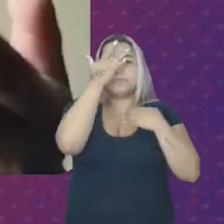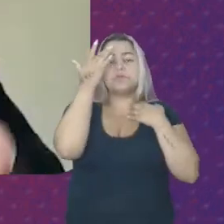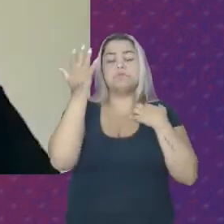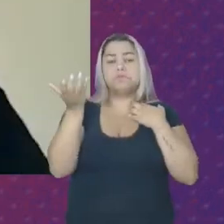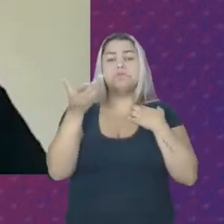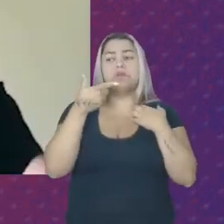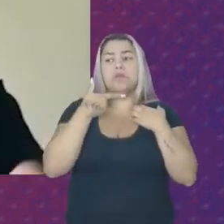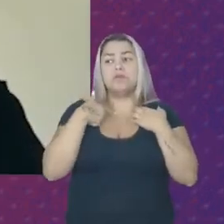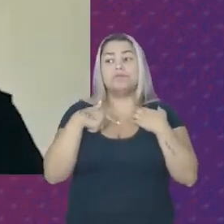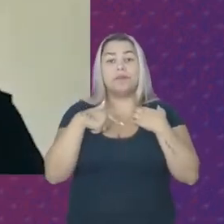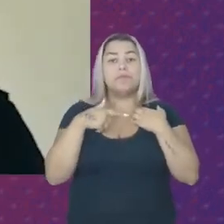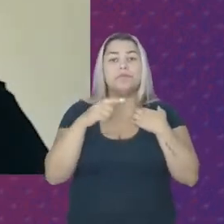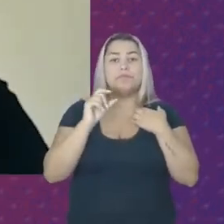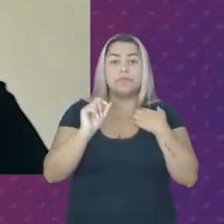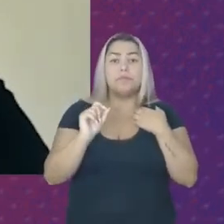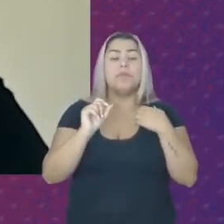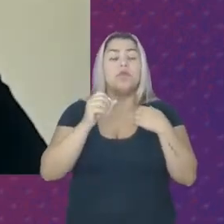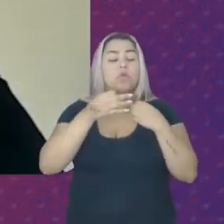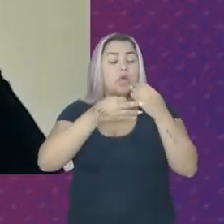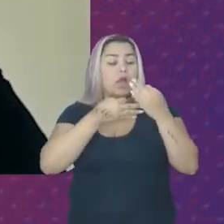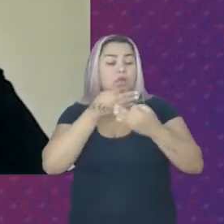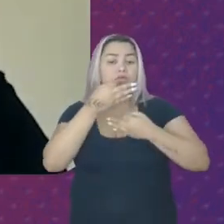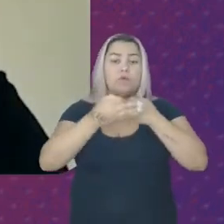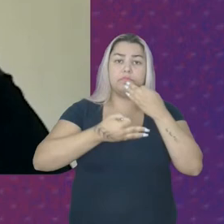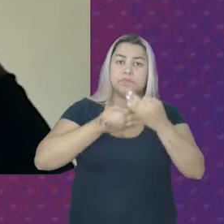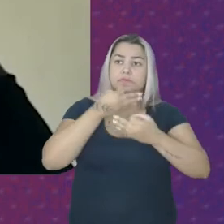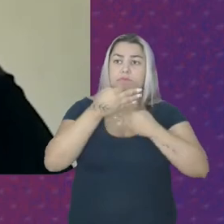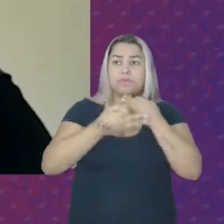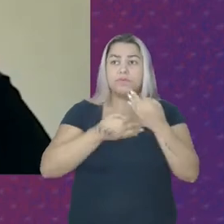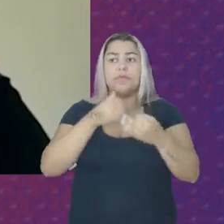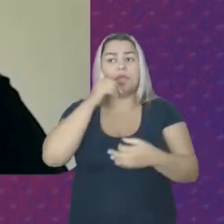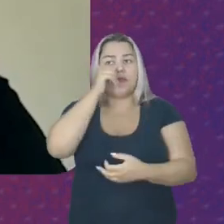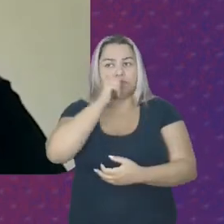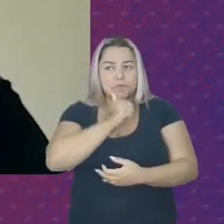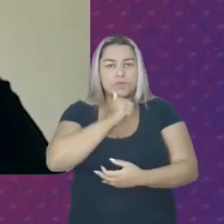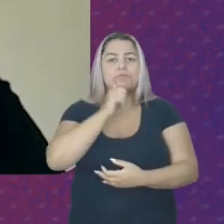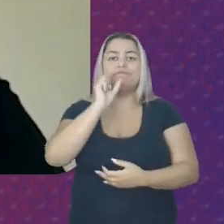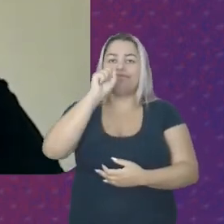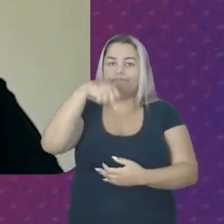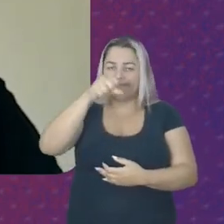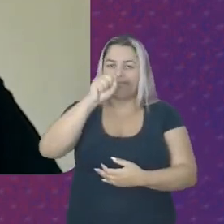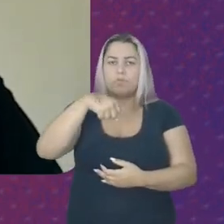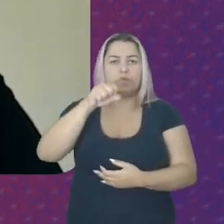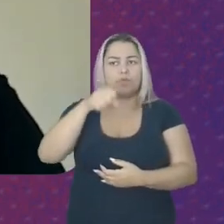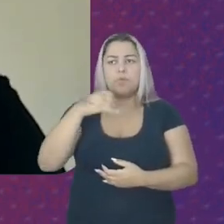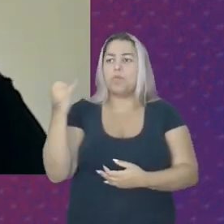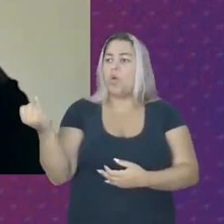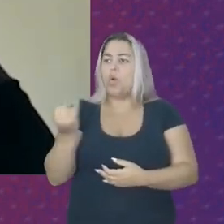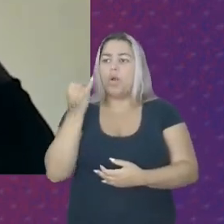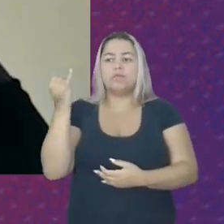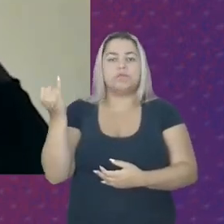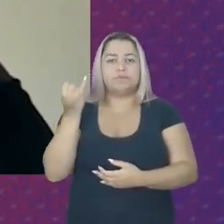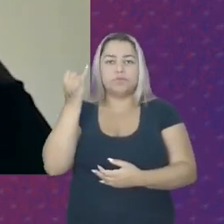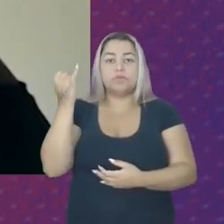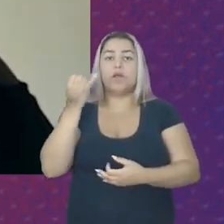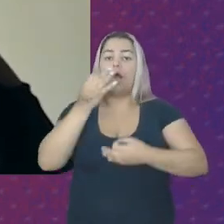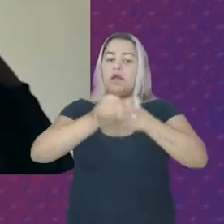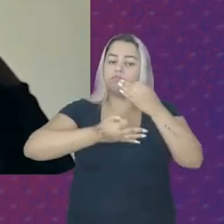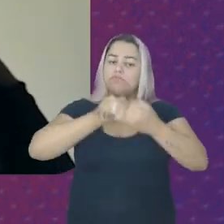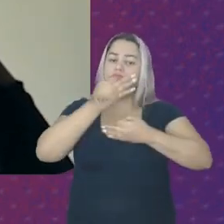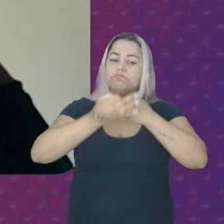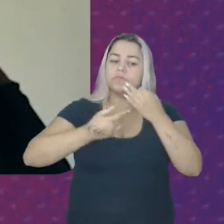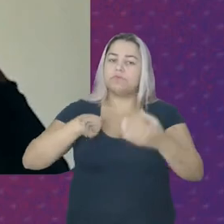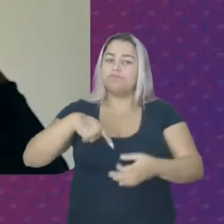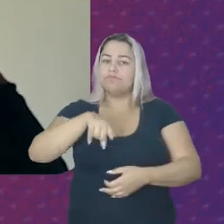você, elas querem saber qual é a sua opinião. E a opinião das mulheres é, sim, muito importante. Nossa opinião, nossa